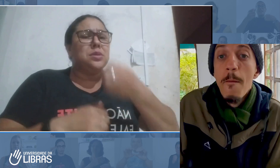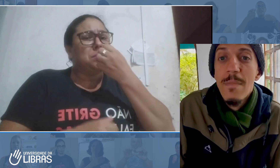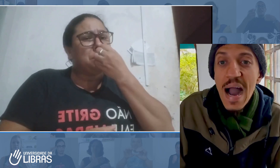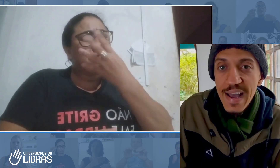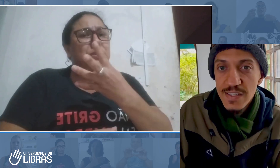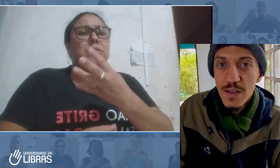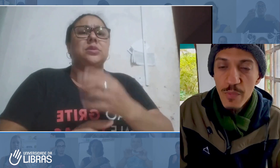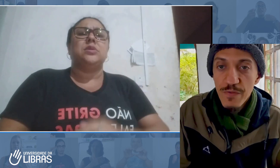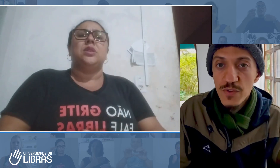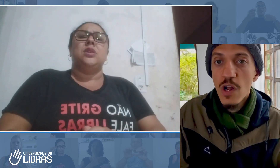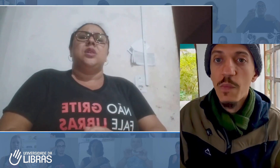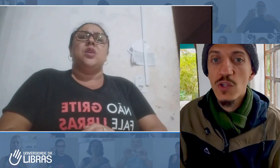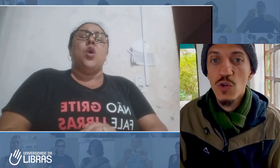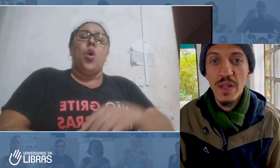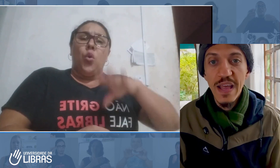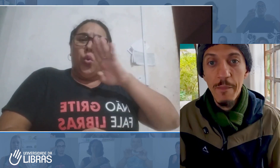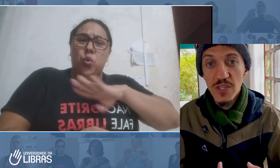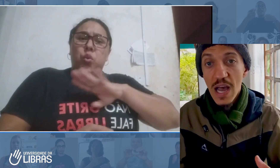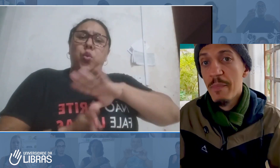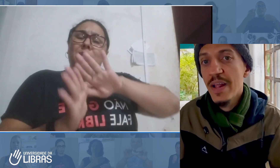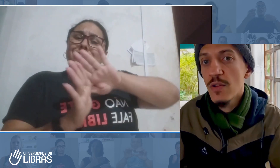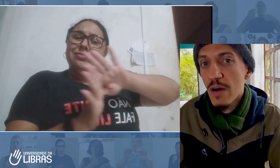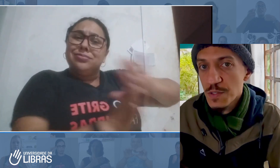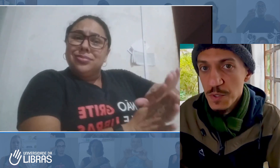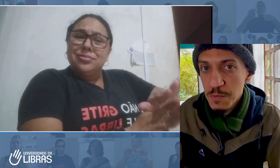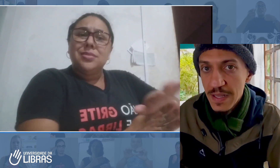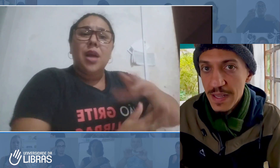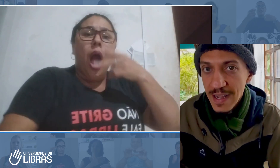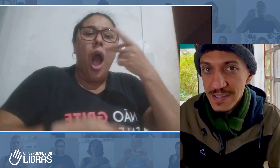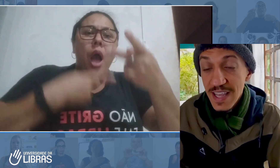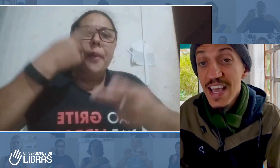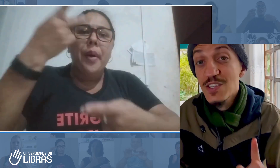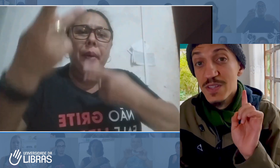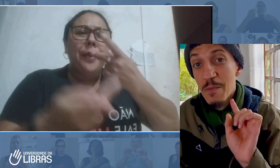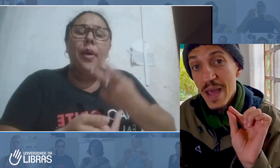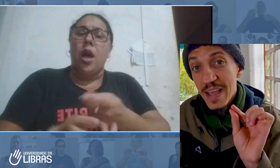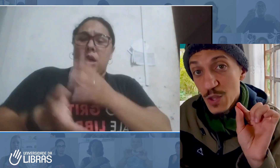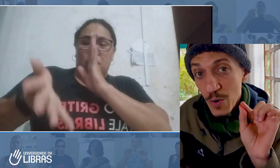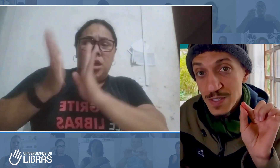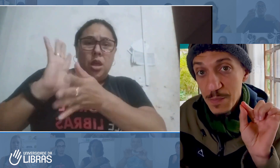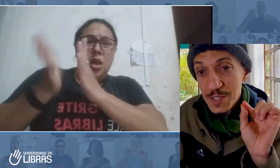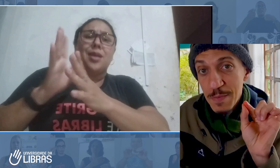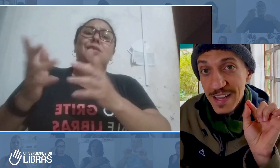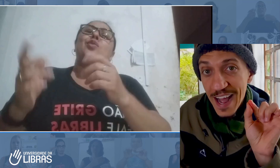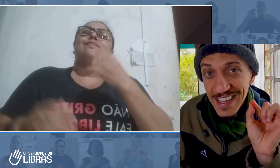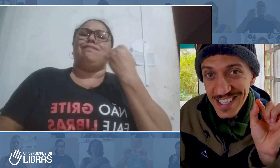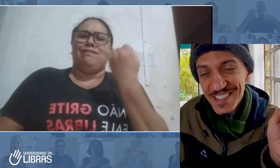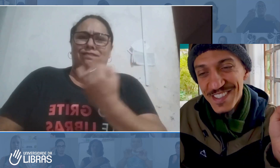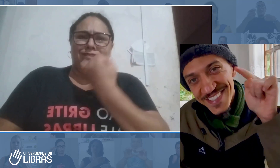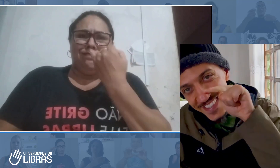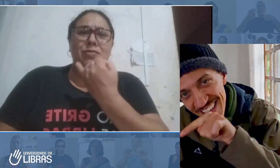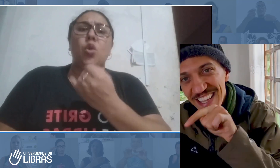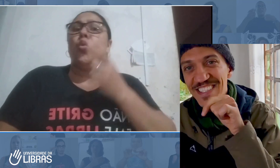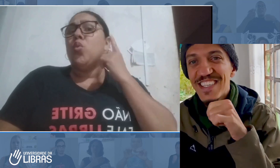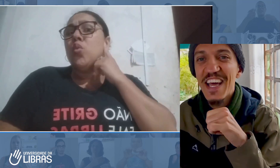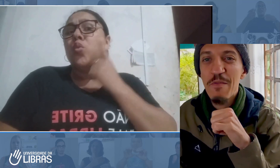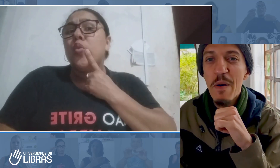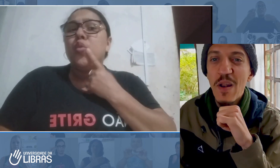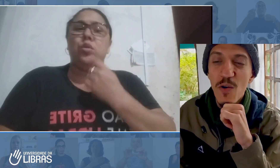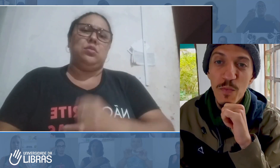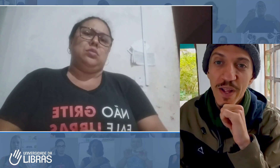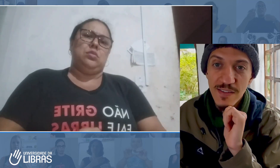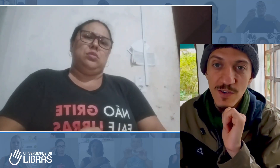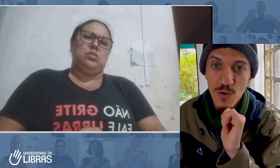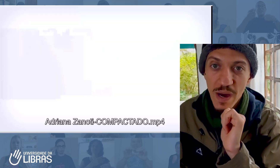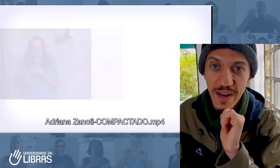desenvolveu mais profissionalmente como intérprete, abrindo novas possibilidades. Isso também trouxe a possibilidade de ter uma